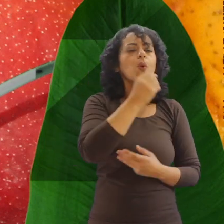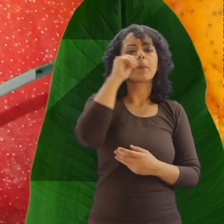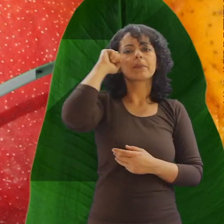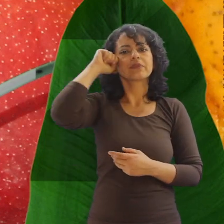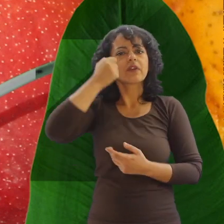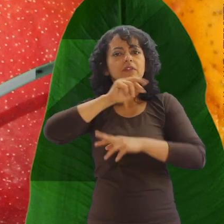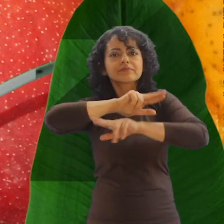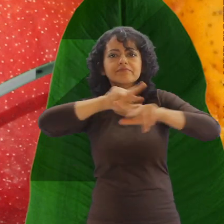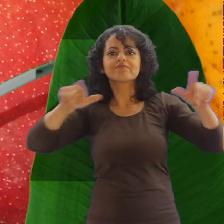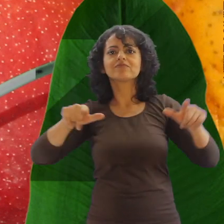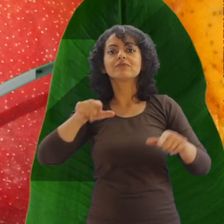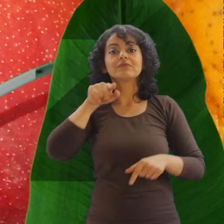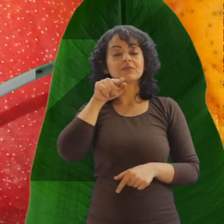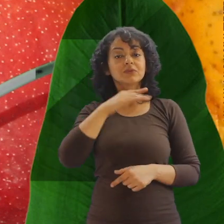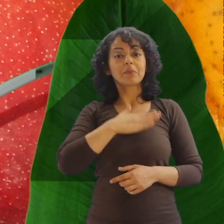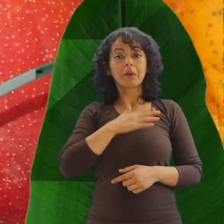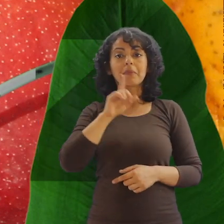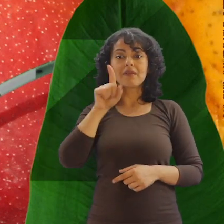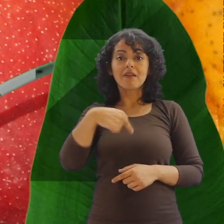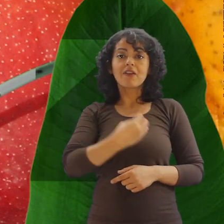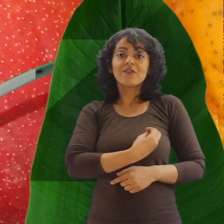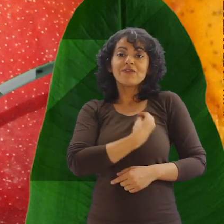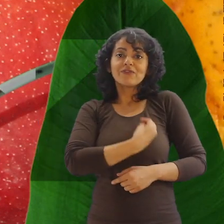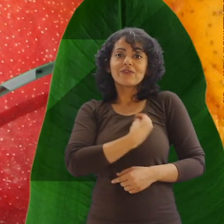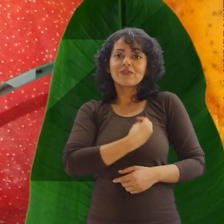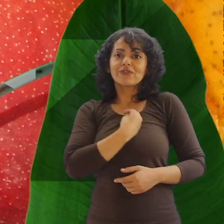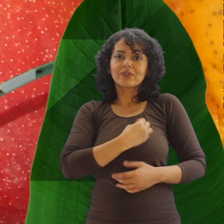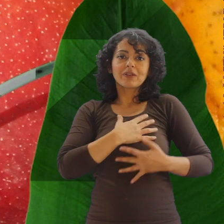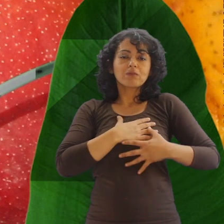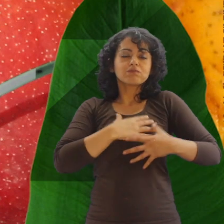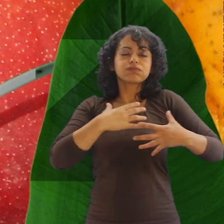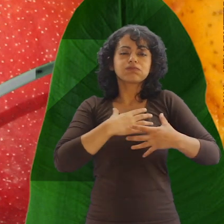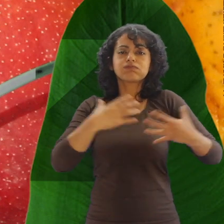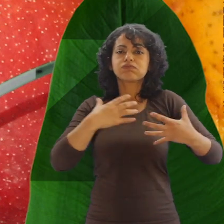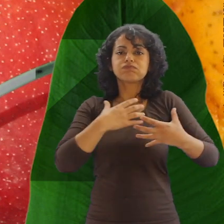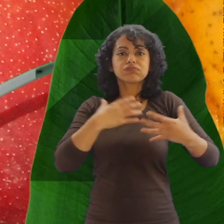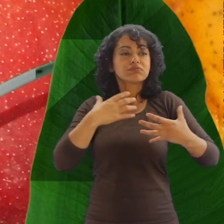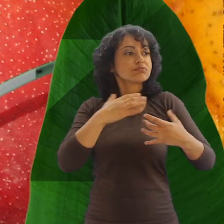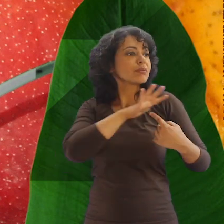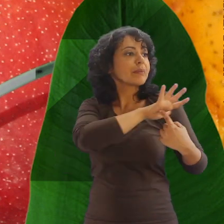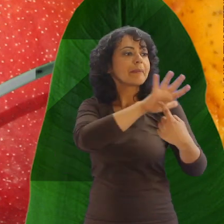vida. É a vida no seu estado mais